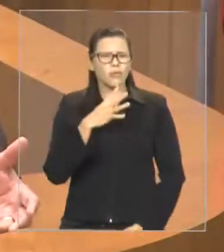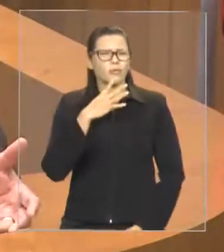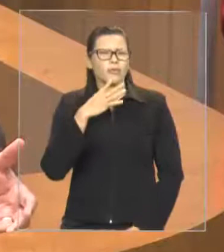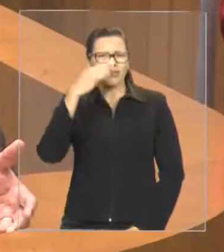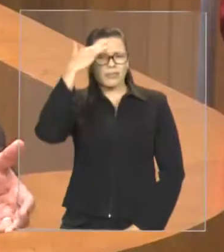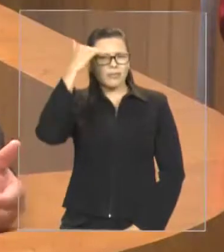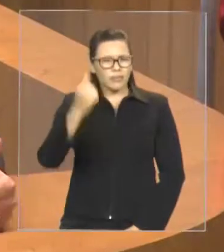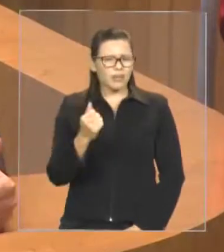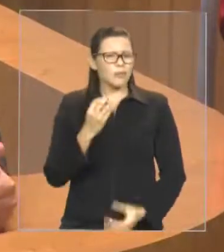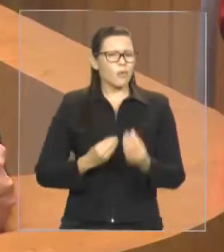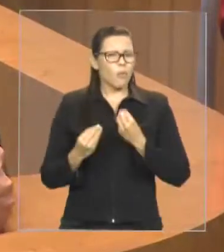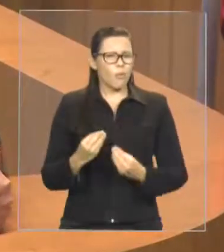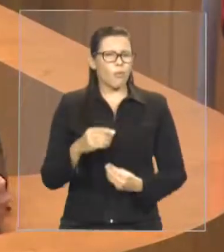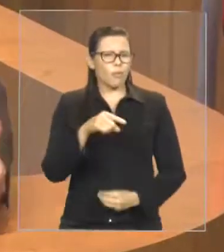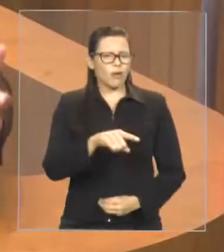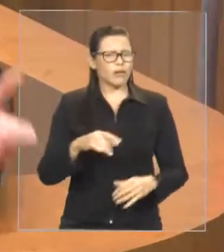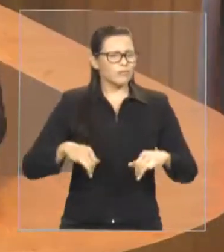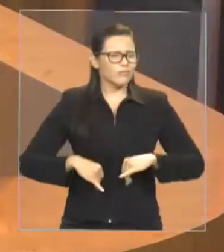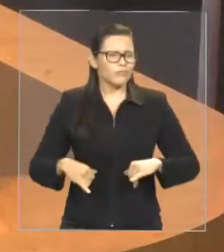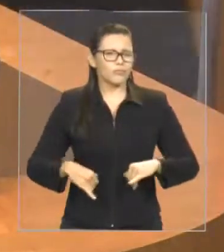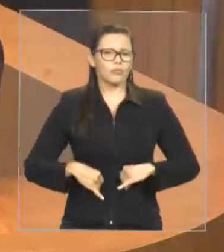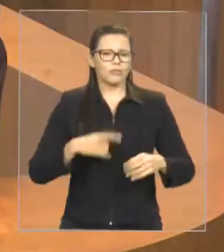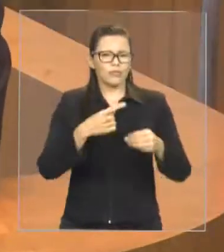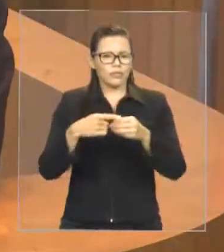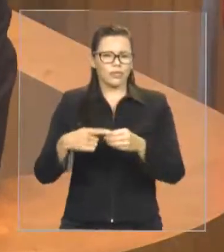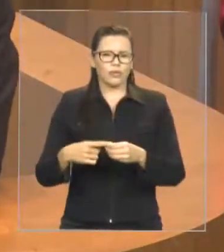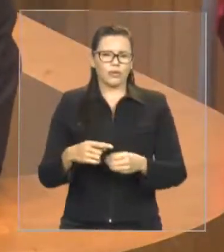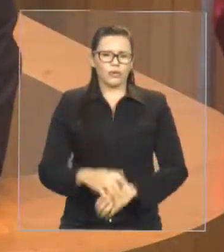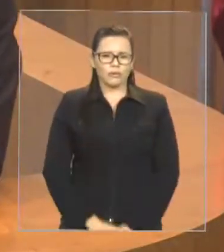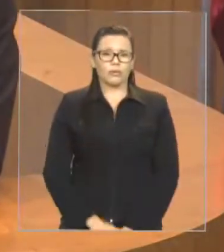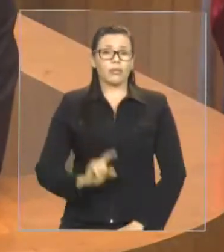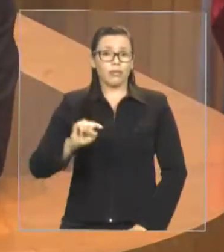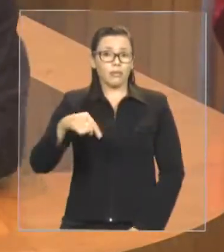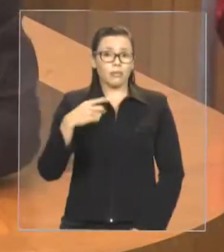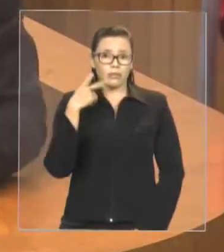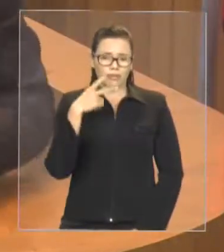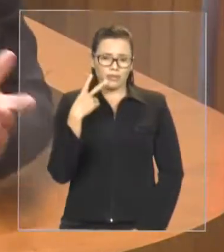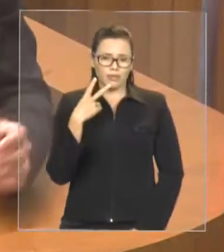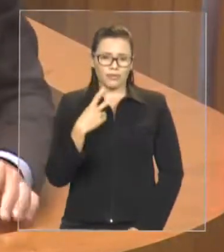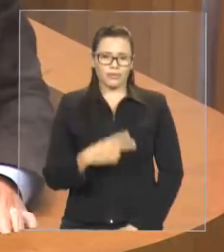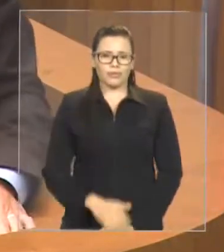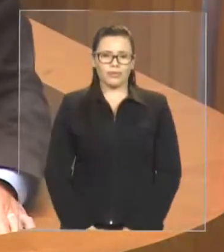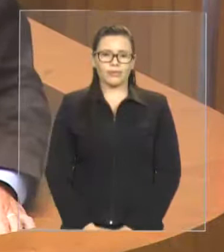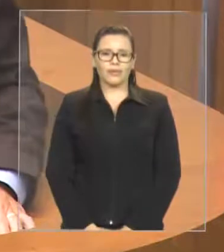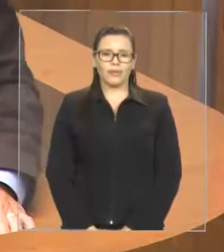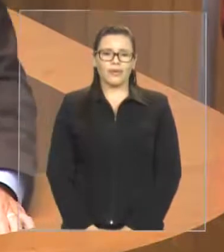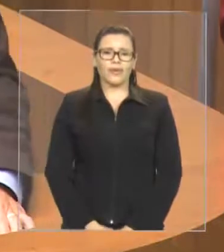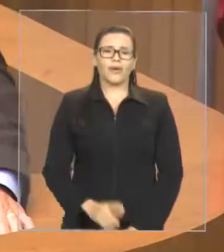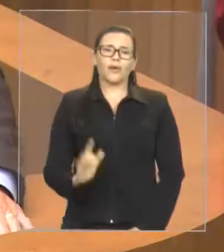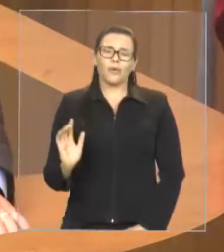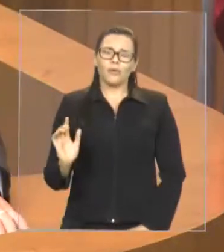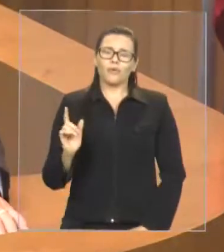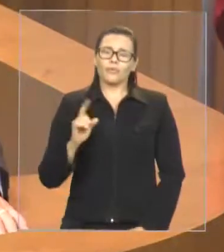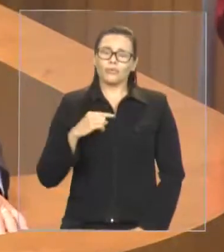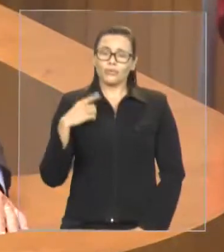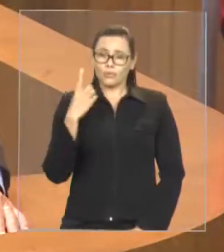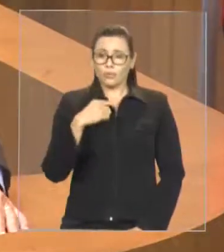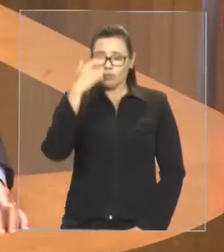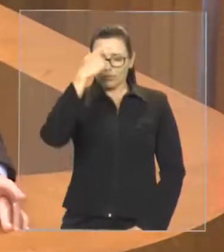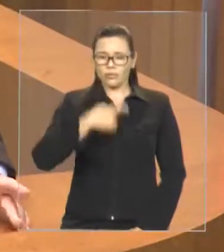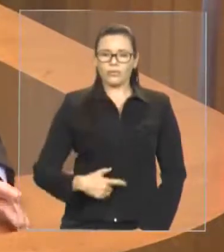realidade. Após o vereador, vem o deputado estadual. E, em seguida, o deputado federal